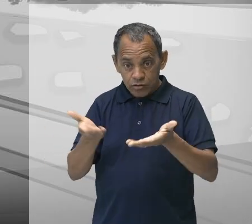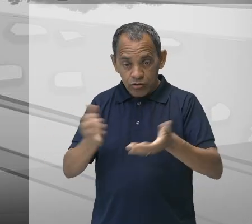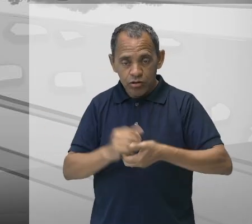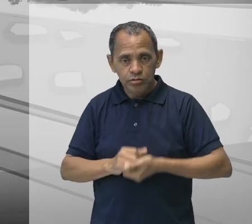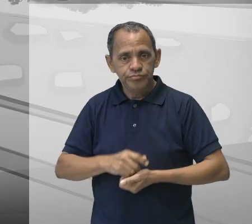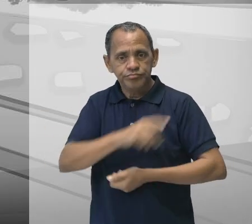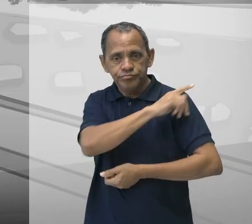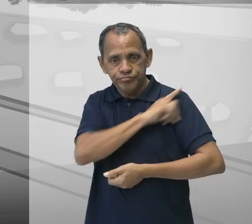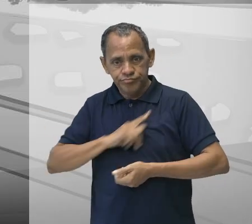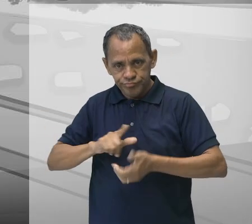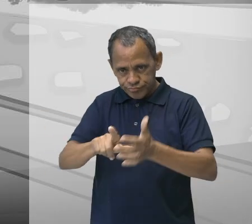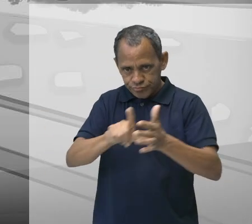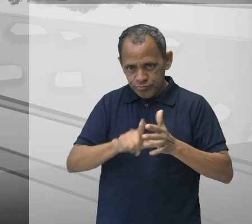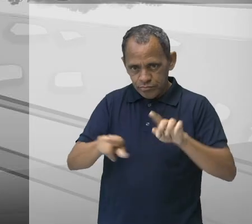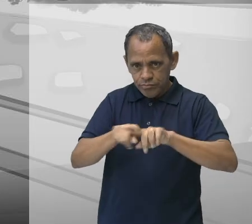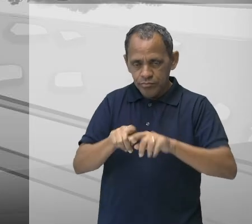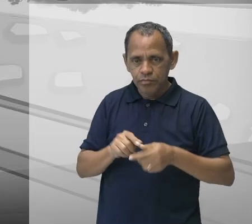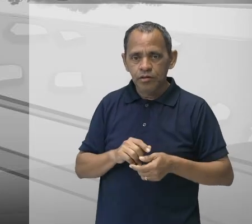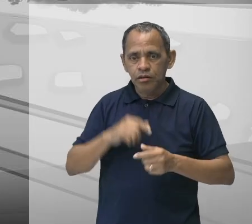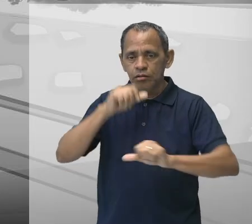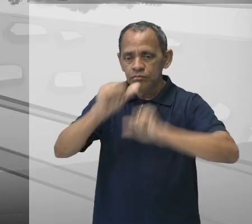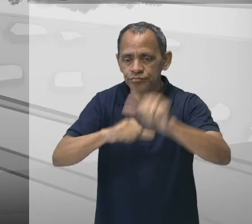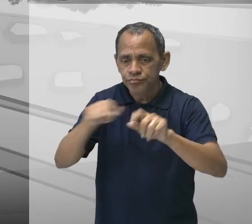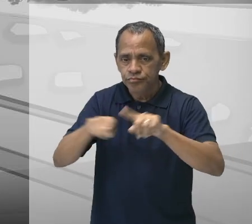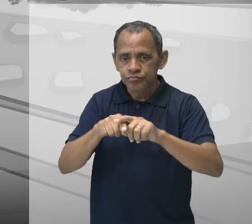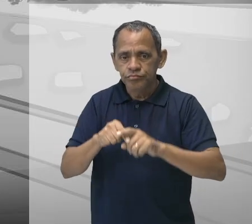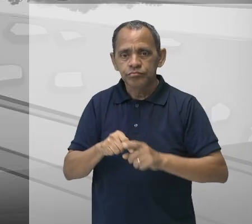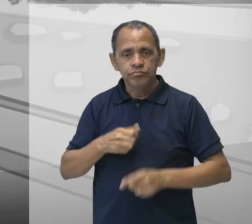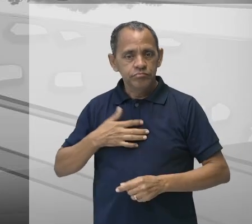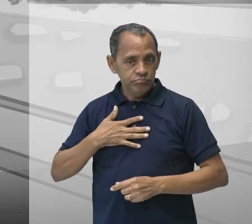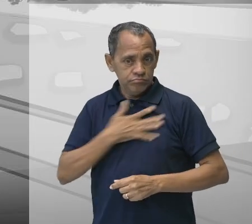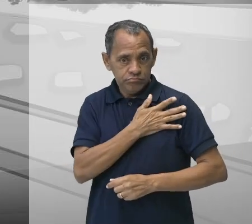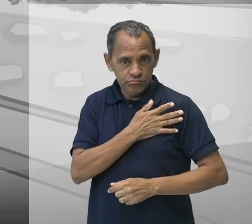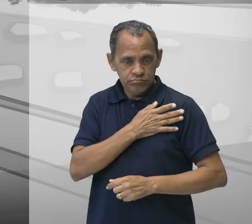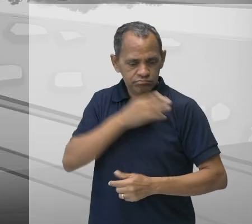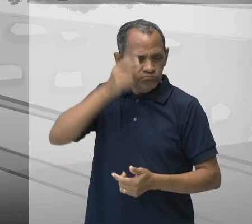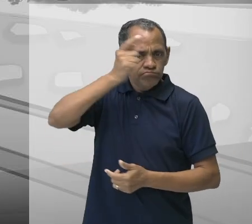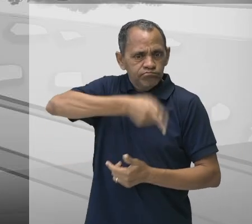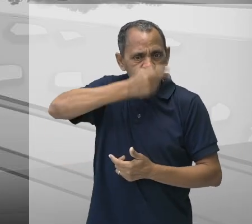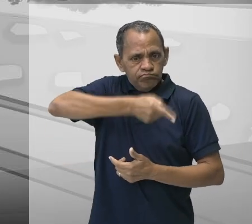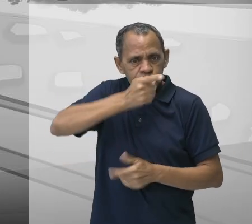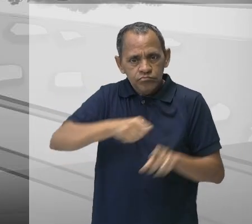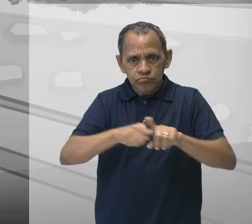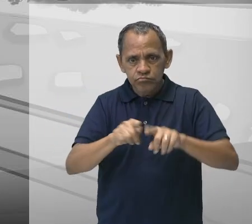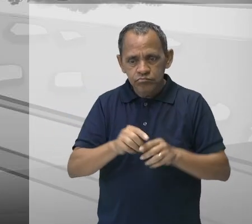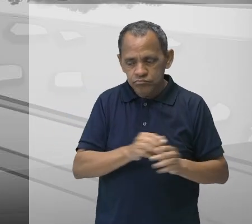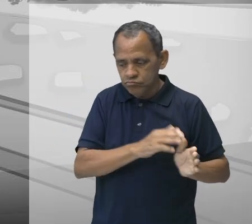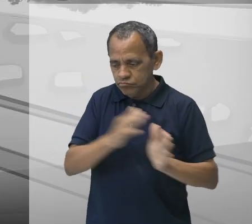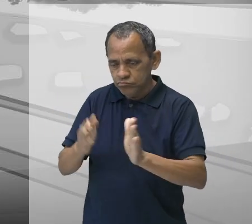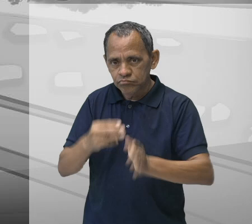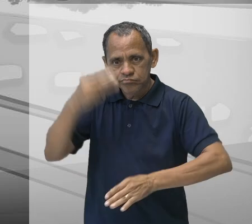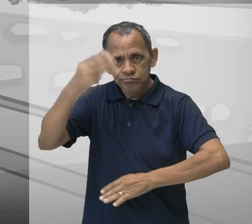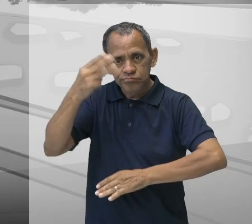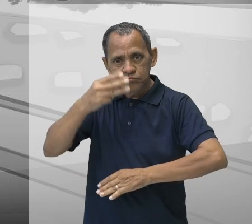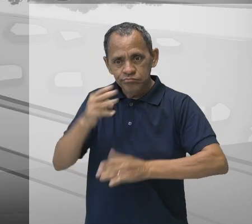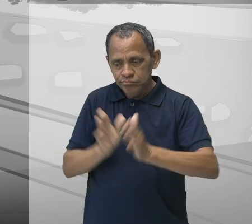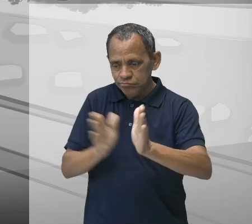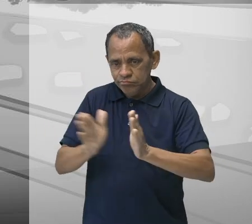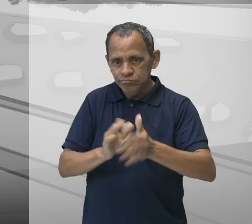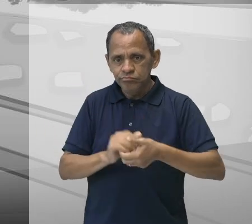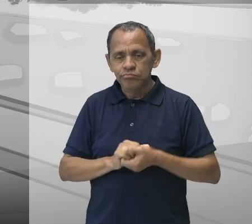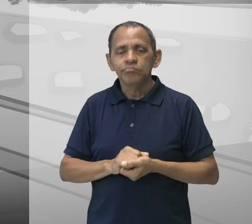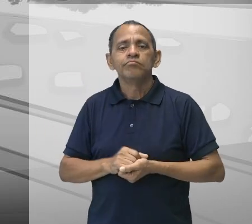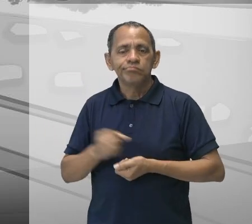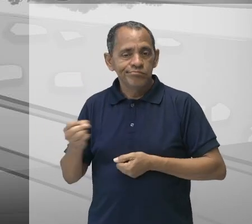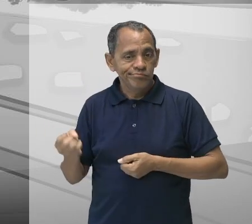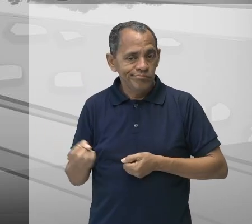Vargas agora vai deixar de ser um presidente constitucional e virar um ditador, inaugurando a terceira